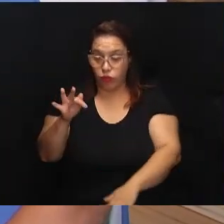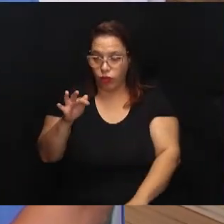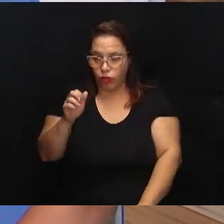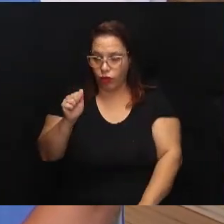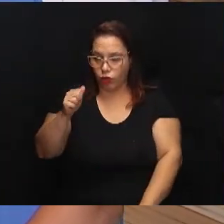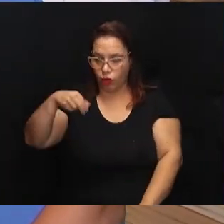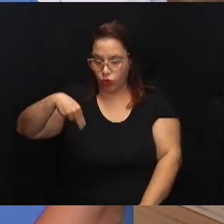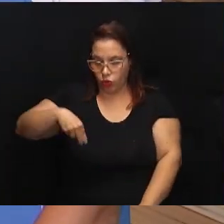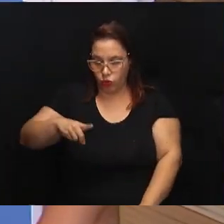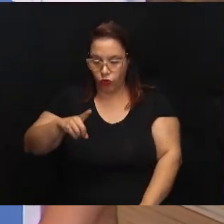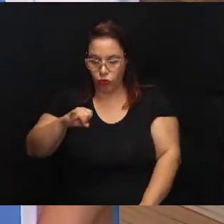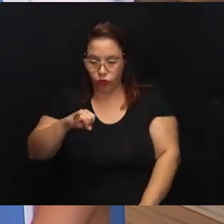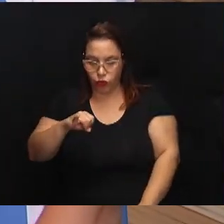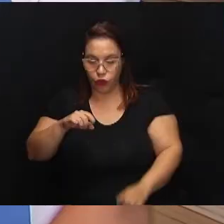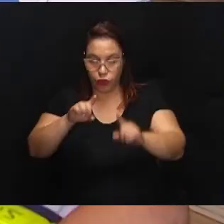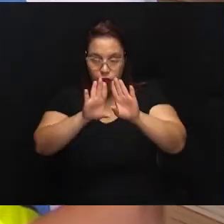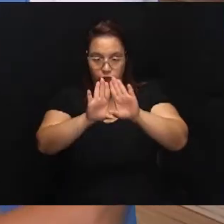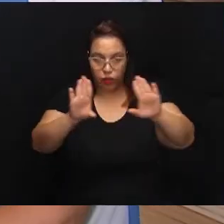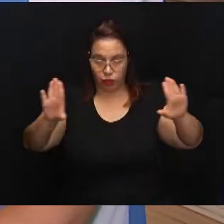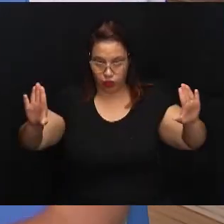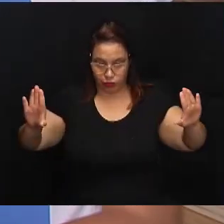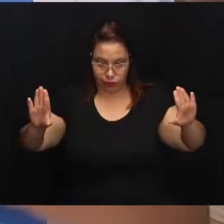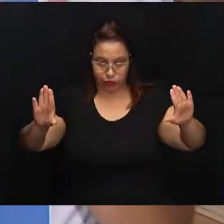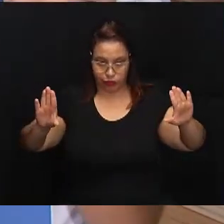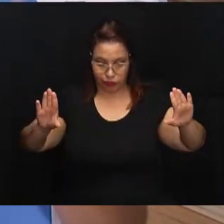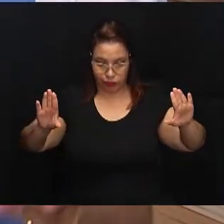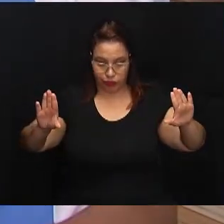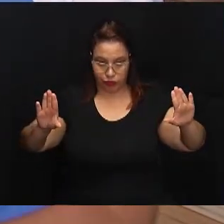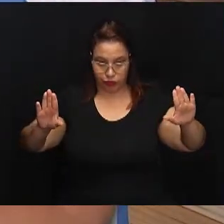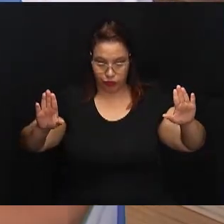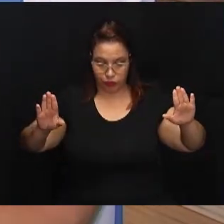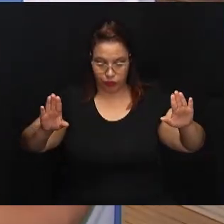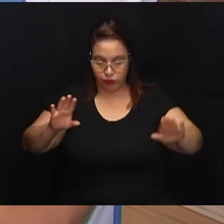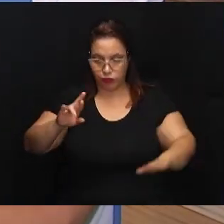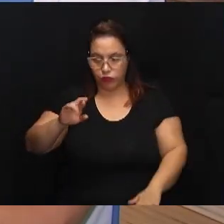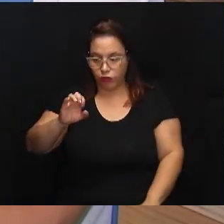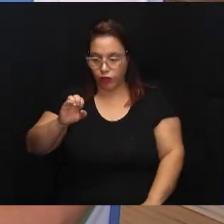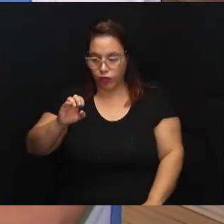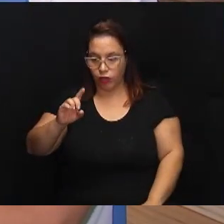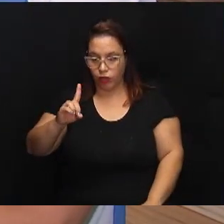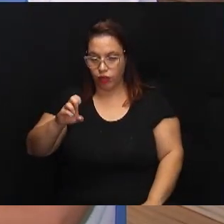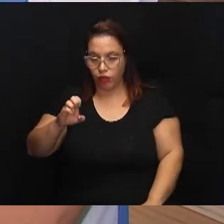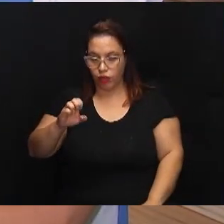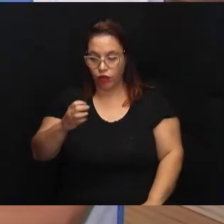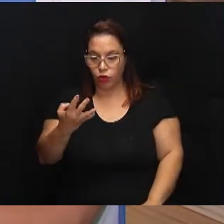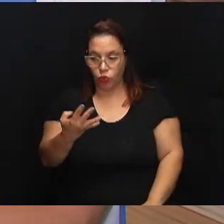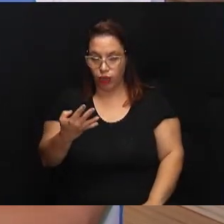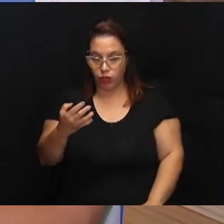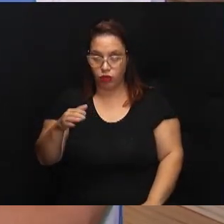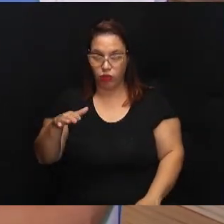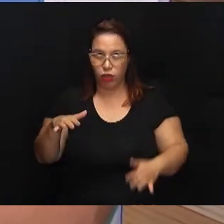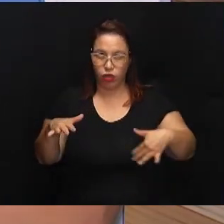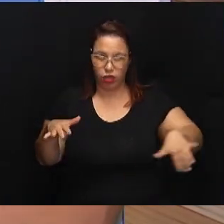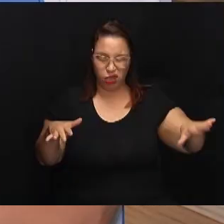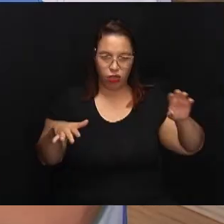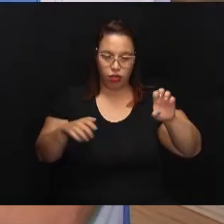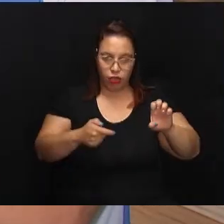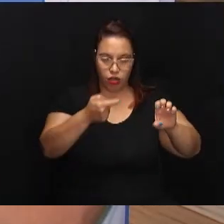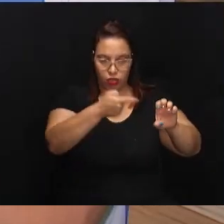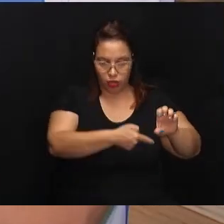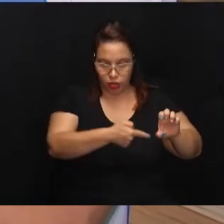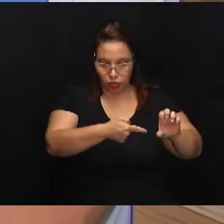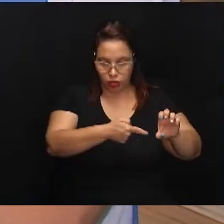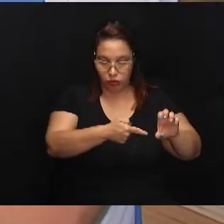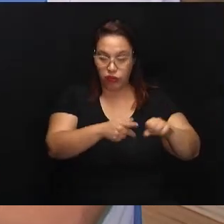6. Quando eles estão na rede, jogam a grande parte do tempo na posição 4, que é do lado esquerdo da quadra. Eles